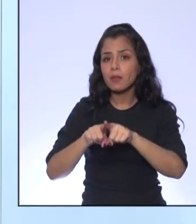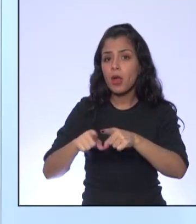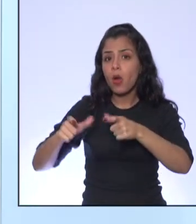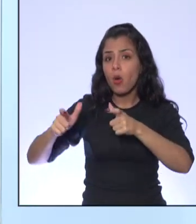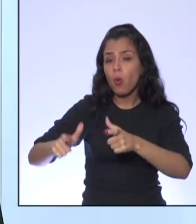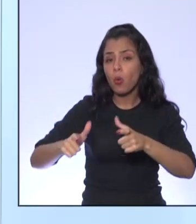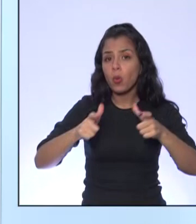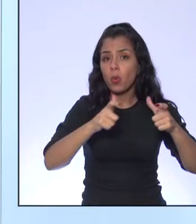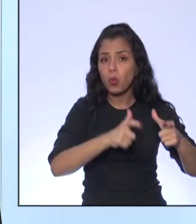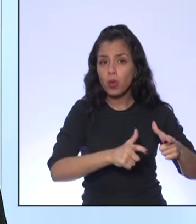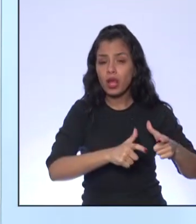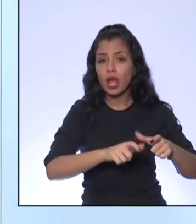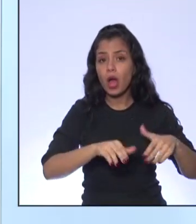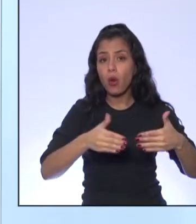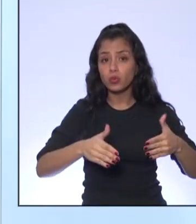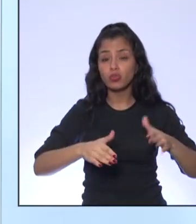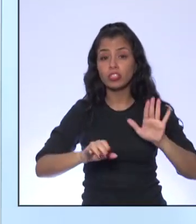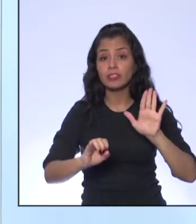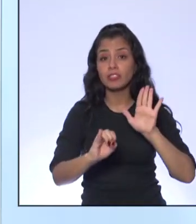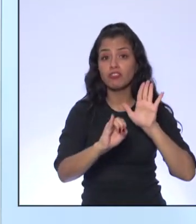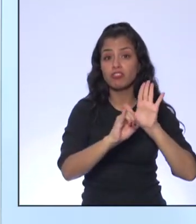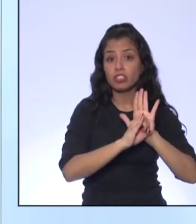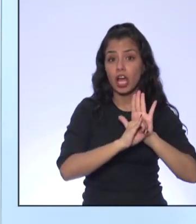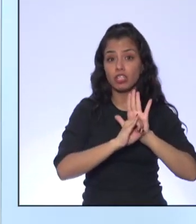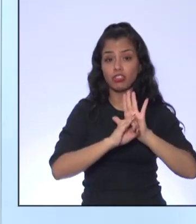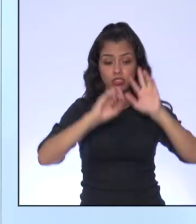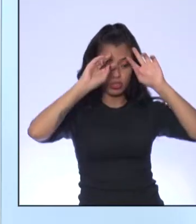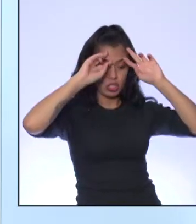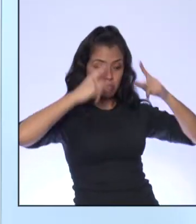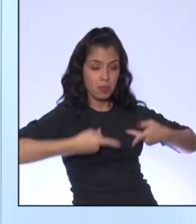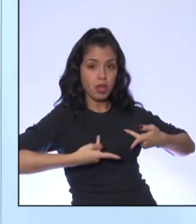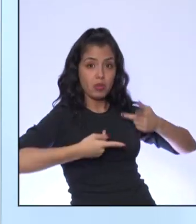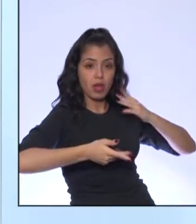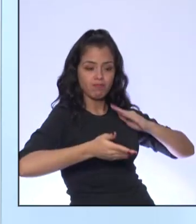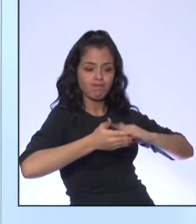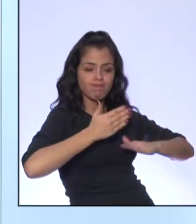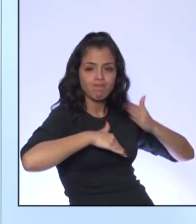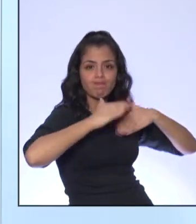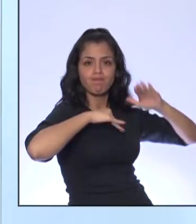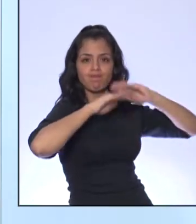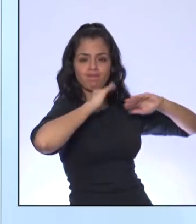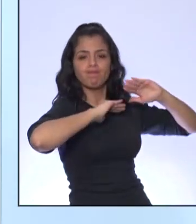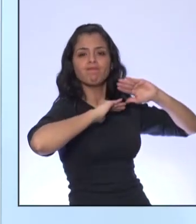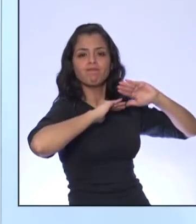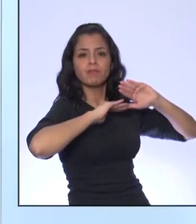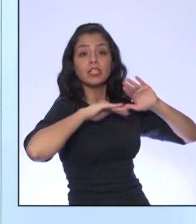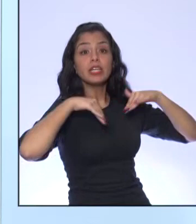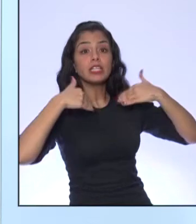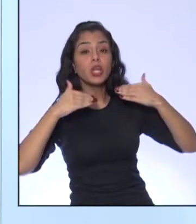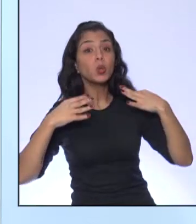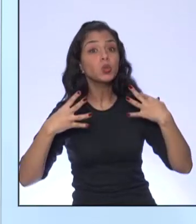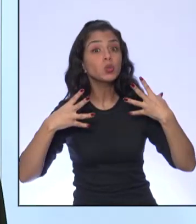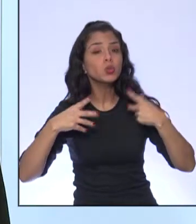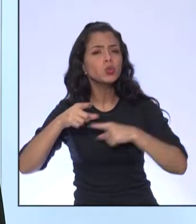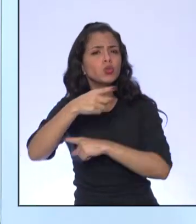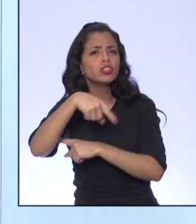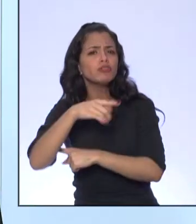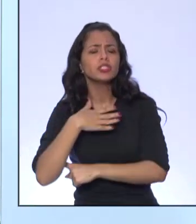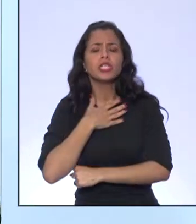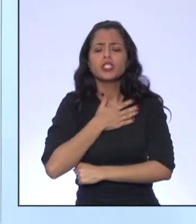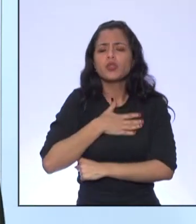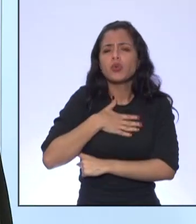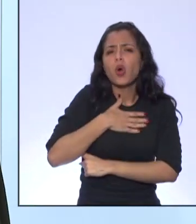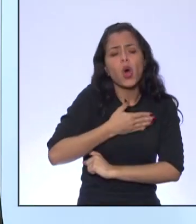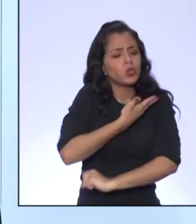a identidade do ser humano é construída. Então, tudo aquilo que vocês gostam, os seus costumes,